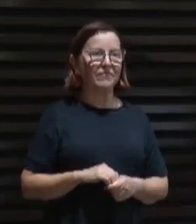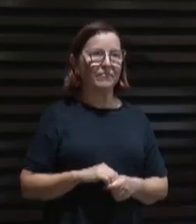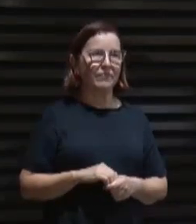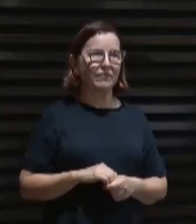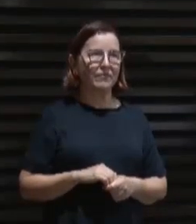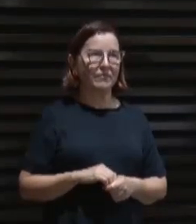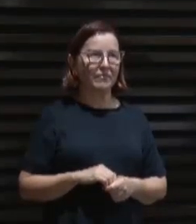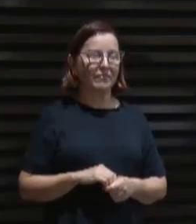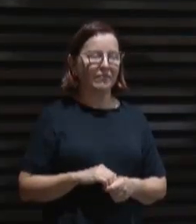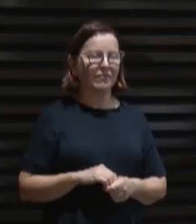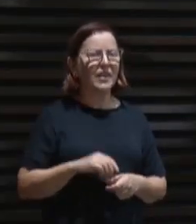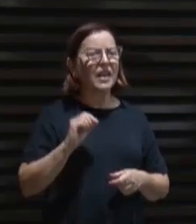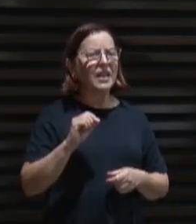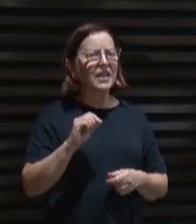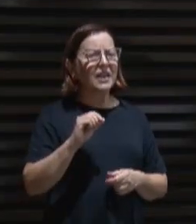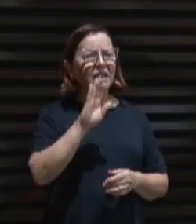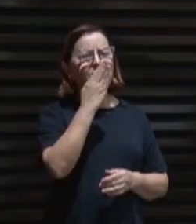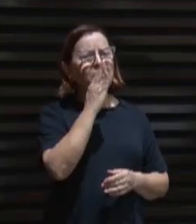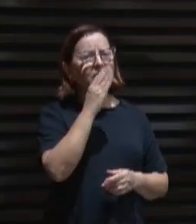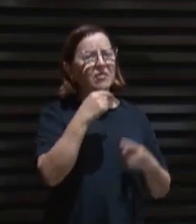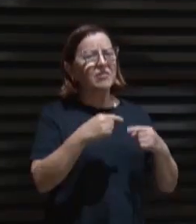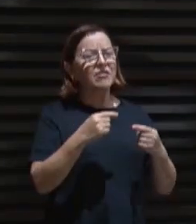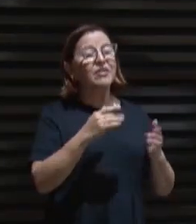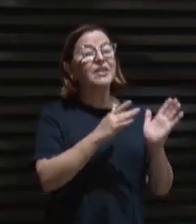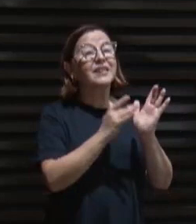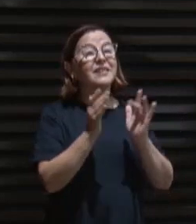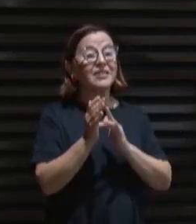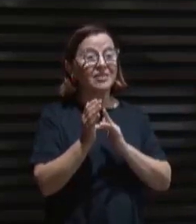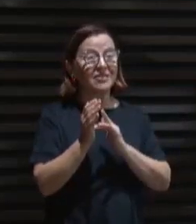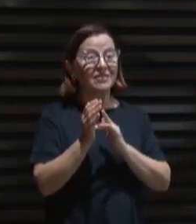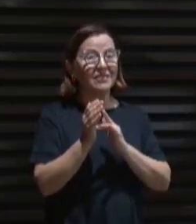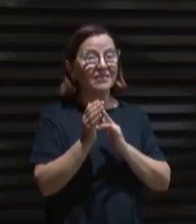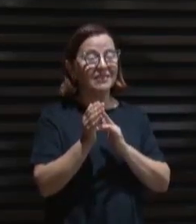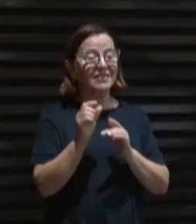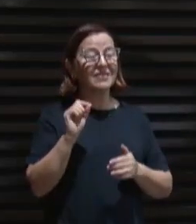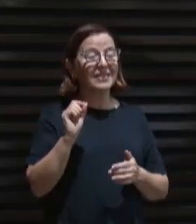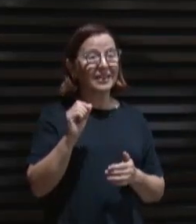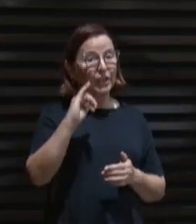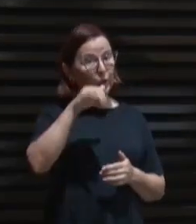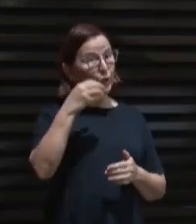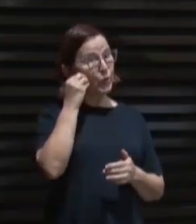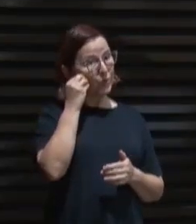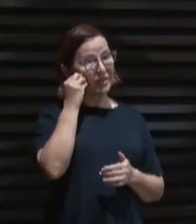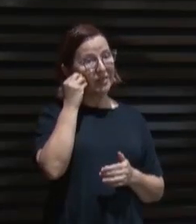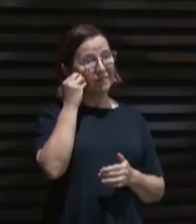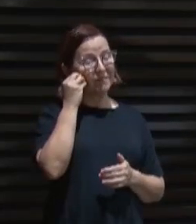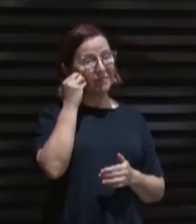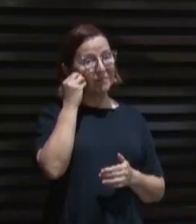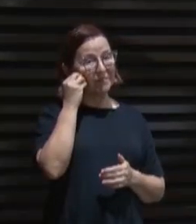Quem foi trair Jesus? Quem foi que foi trair Jesus?